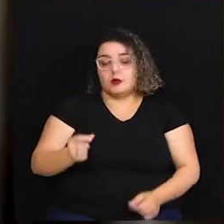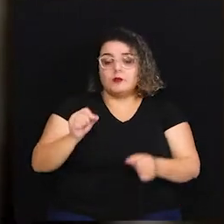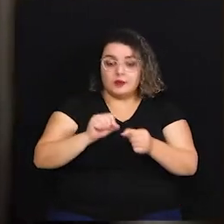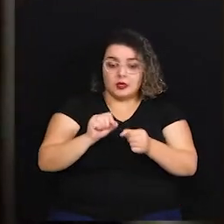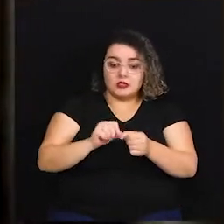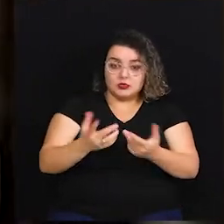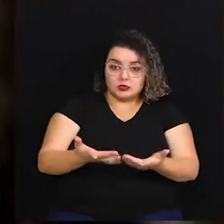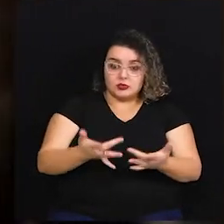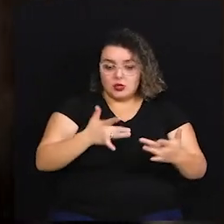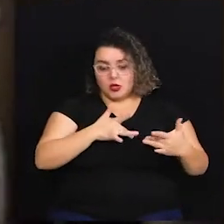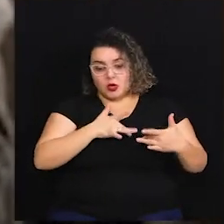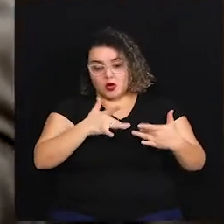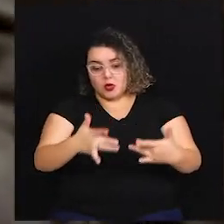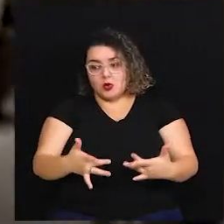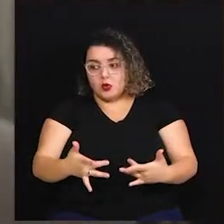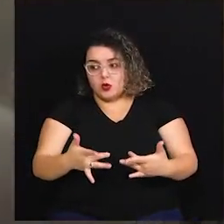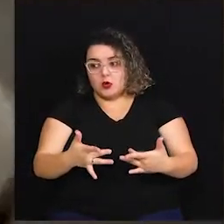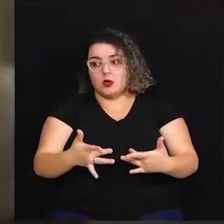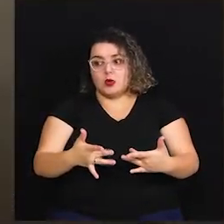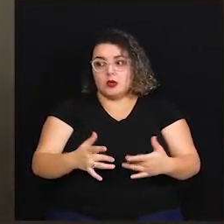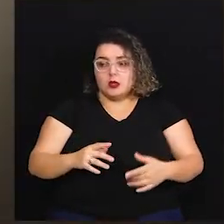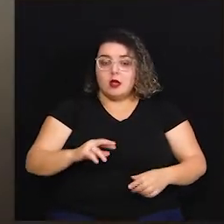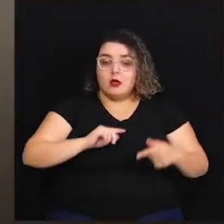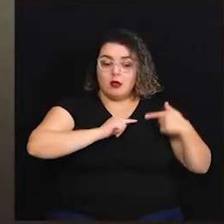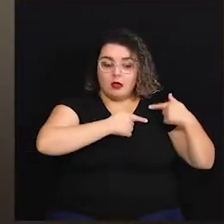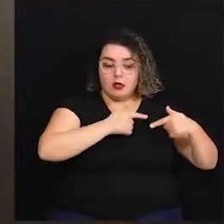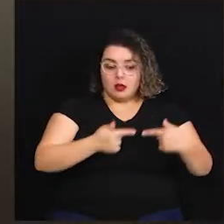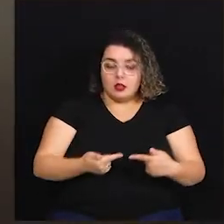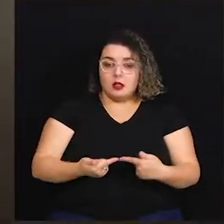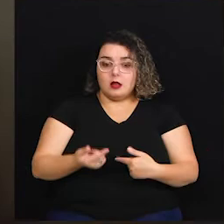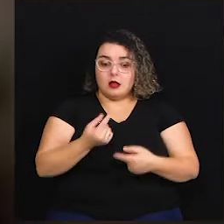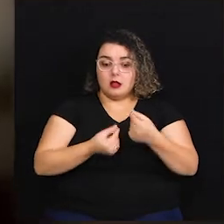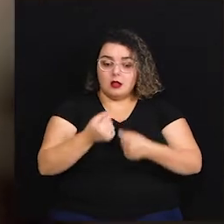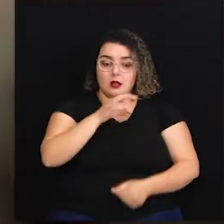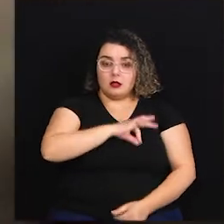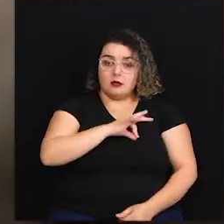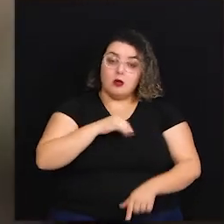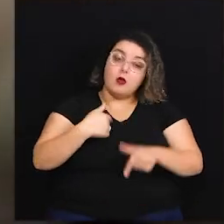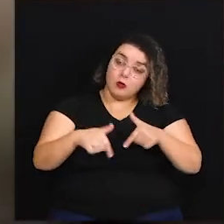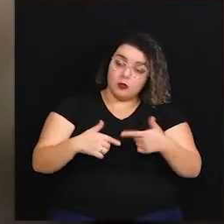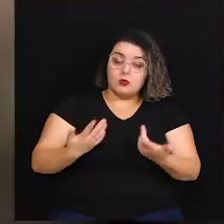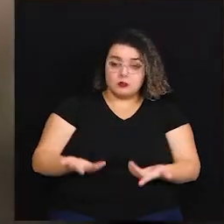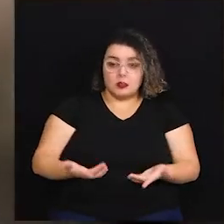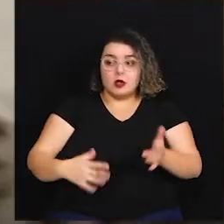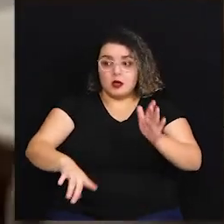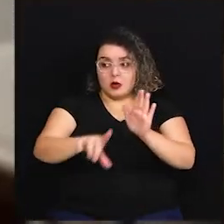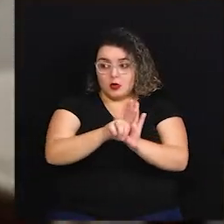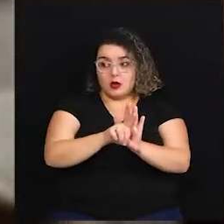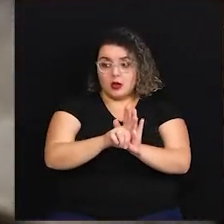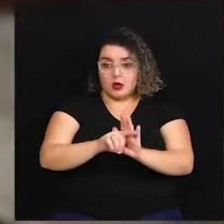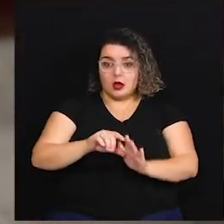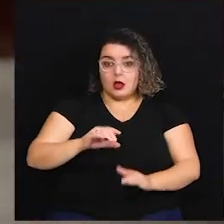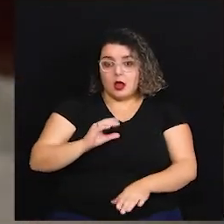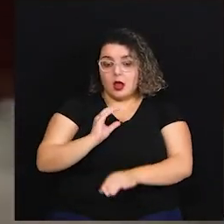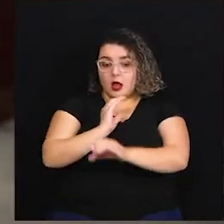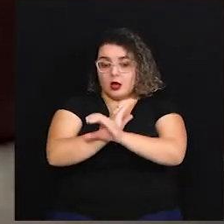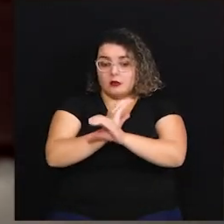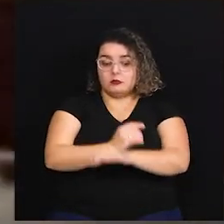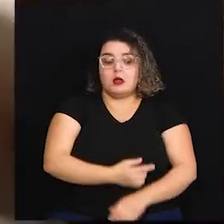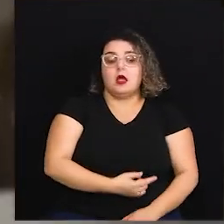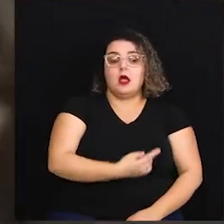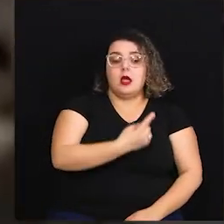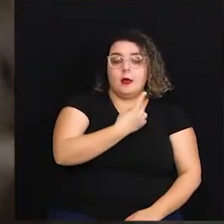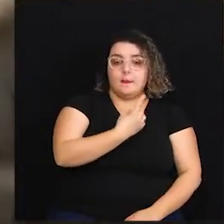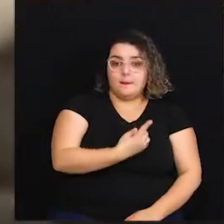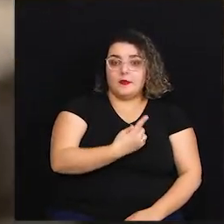Ele fazia isso por meio de doações, legados, heranças, renda ou também do trabalho. Com essa lei, a Caixa Econômica,